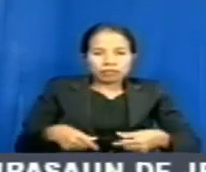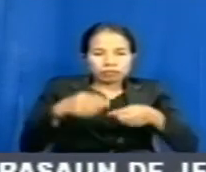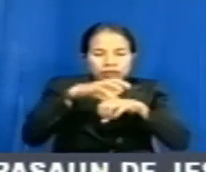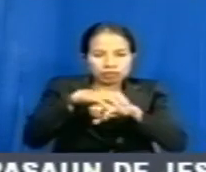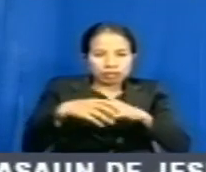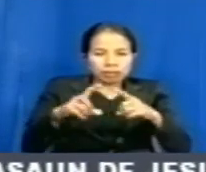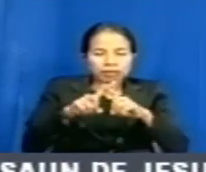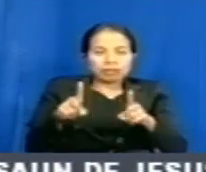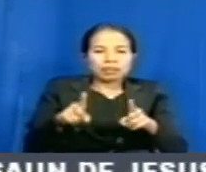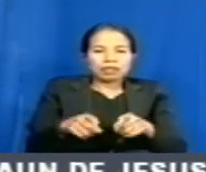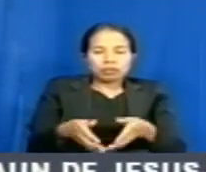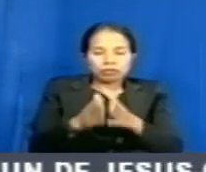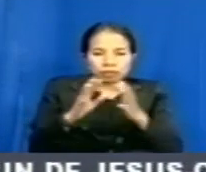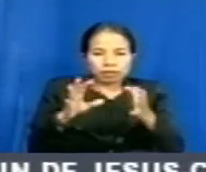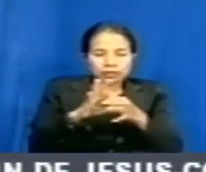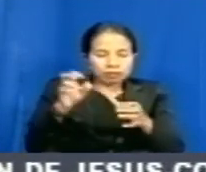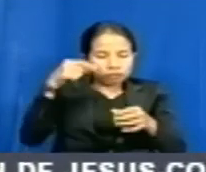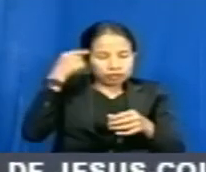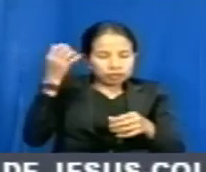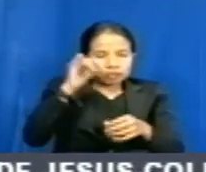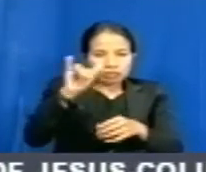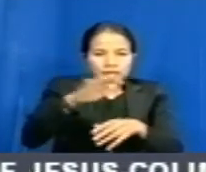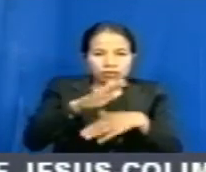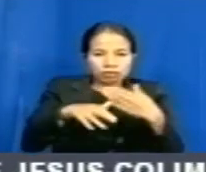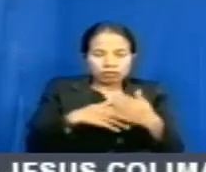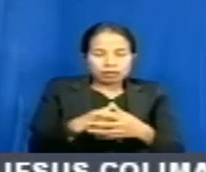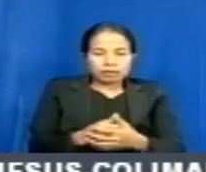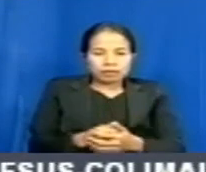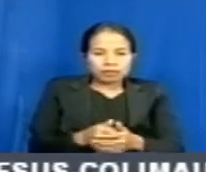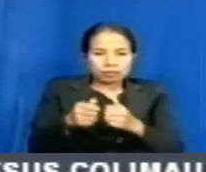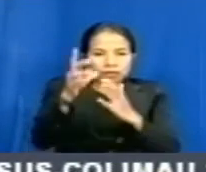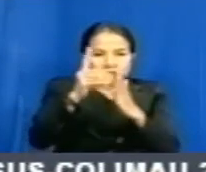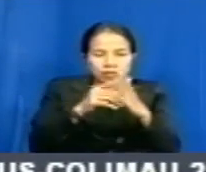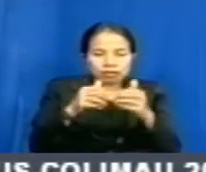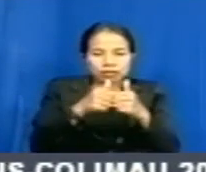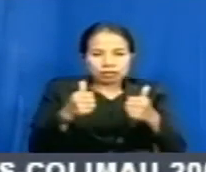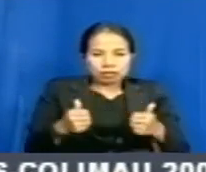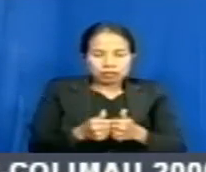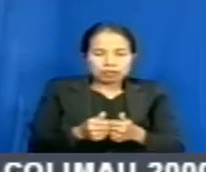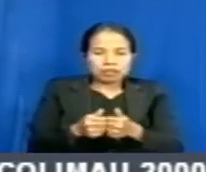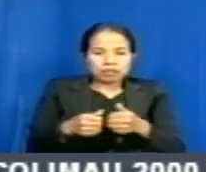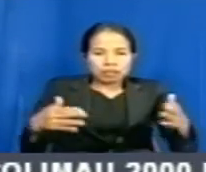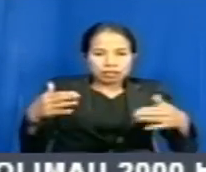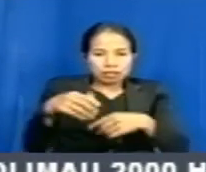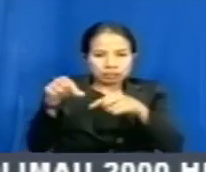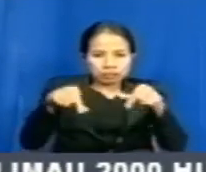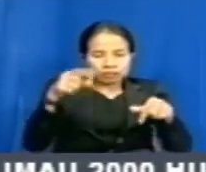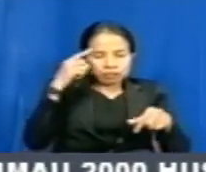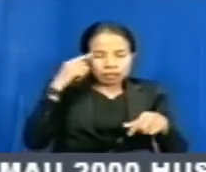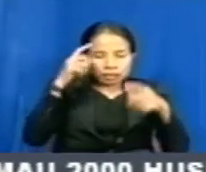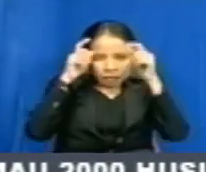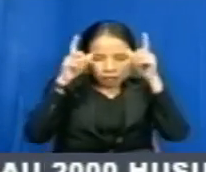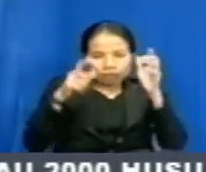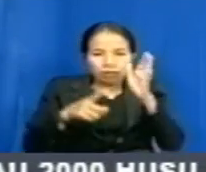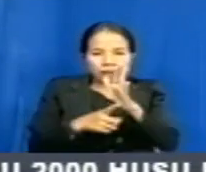miembro del gobierno todo, pero ya comentamiento, pero ya apoyo va a asunto de emergencia. Tu herdados nebe Asociación Halibur Deficiencia Matan Timor-Leste,